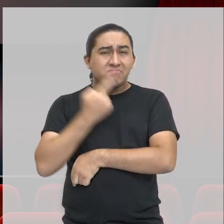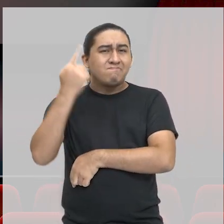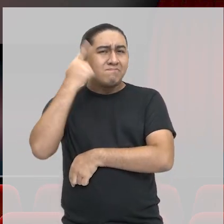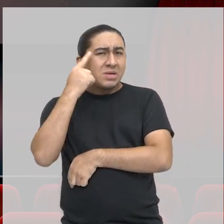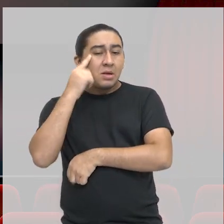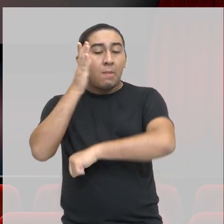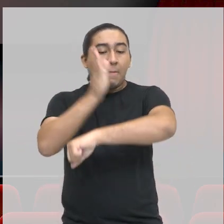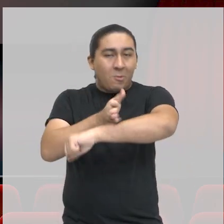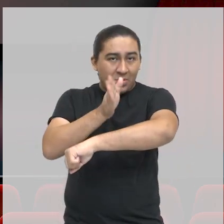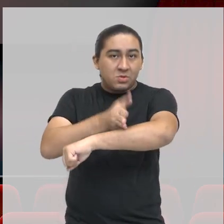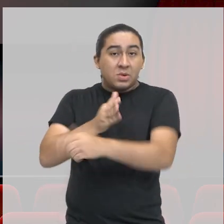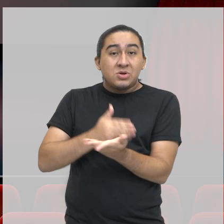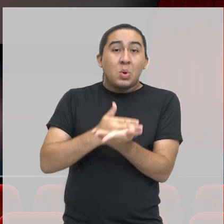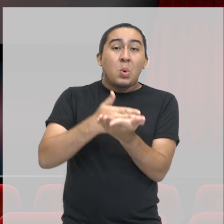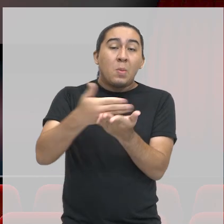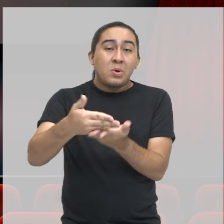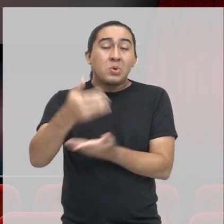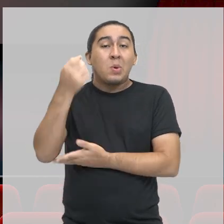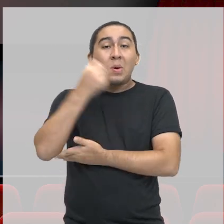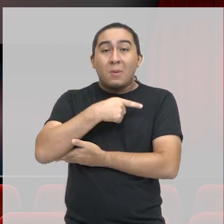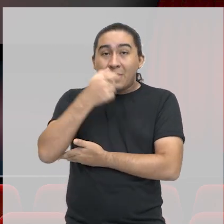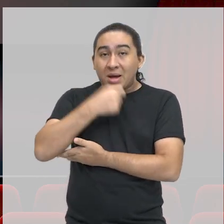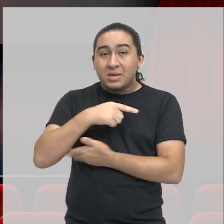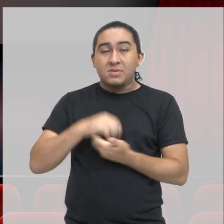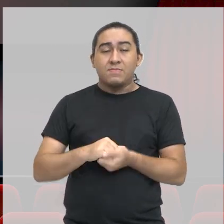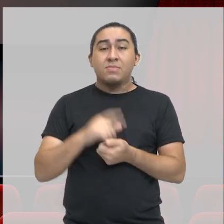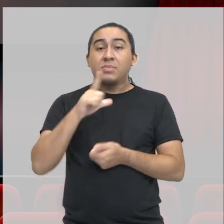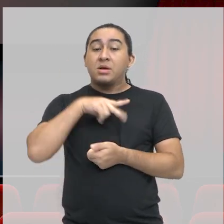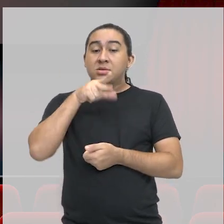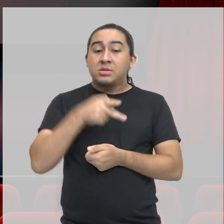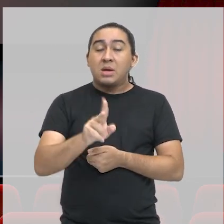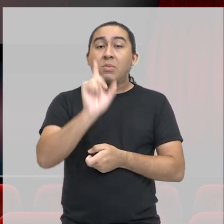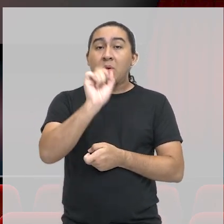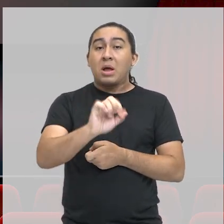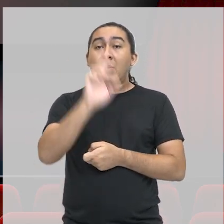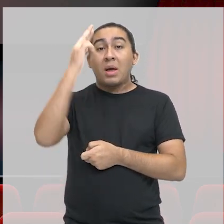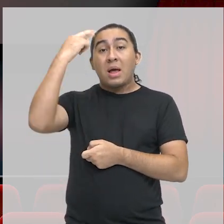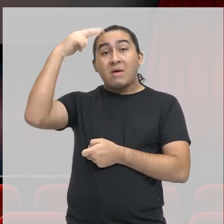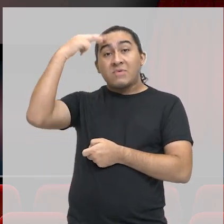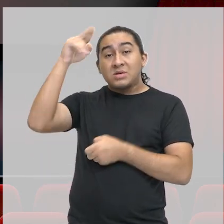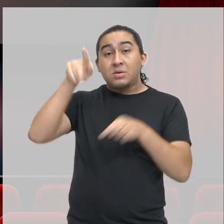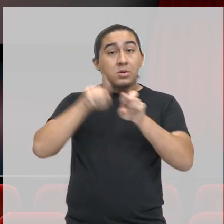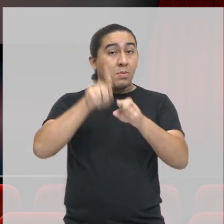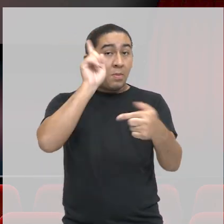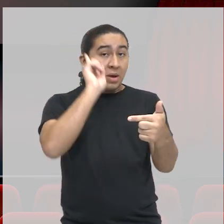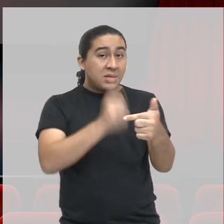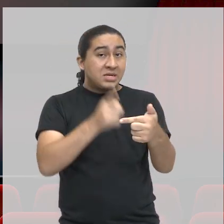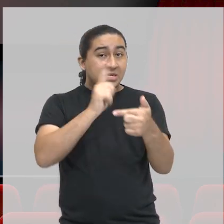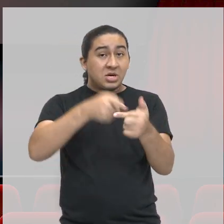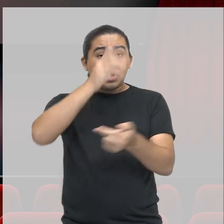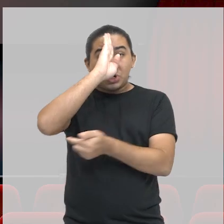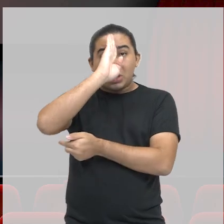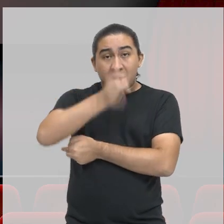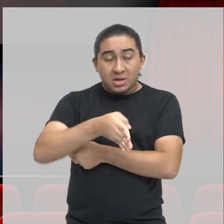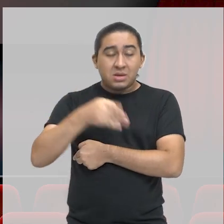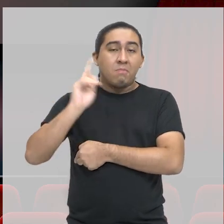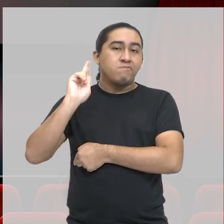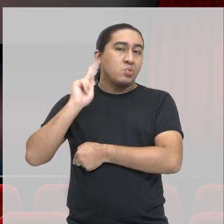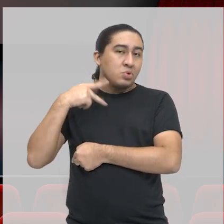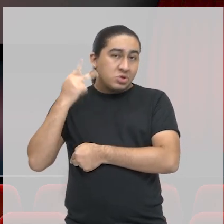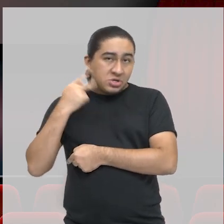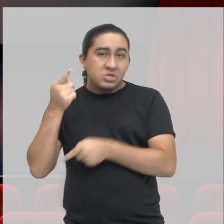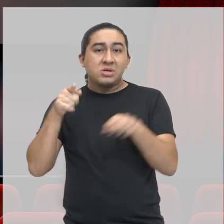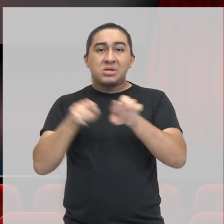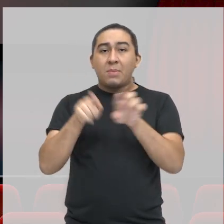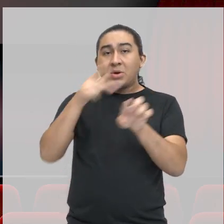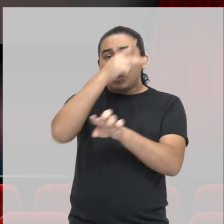Média, que é a comédia dell'arte, que ela faz sempre uma reflexão e uma crítica, né, aos políticos, às